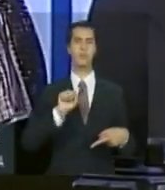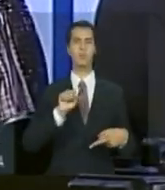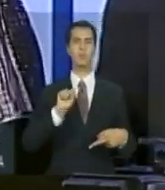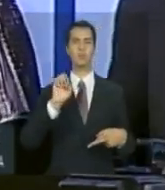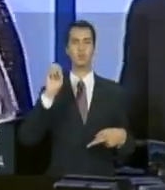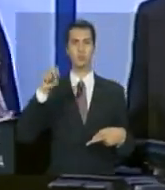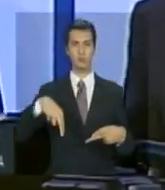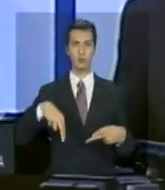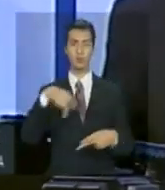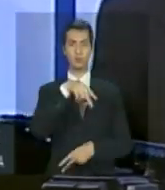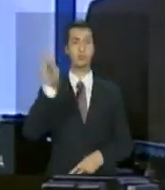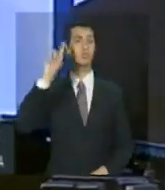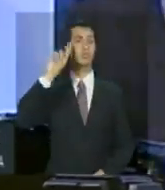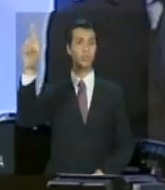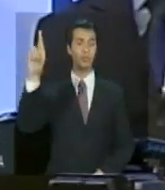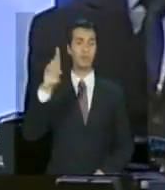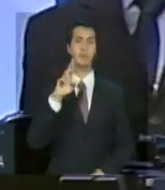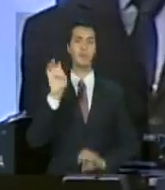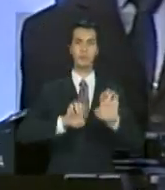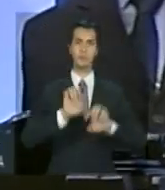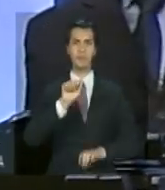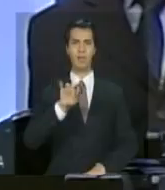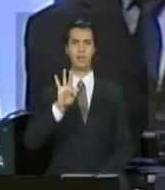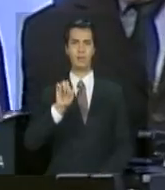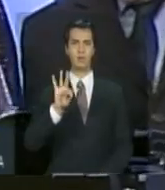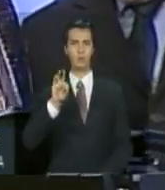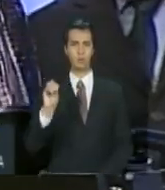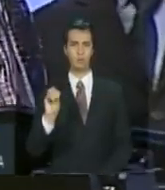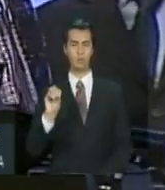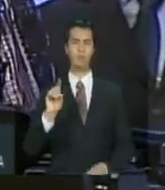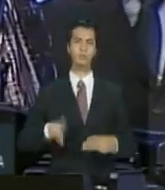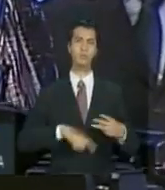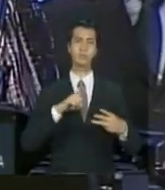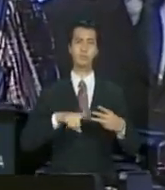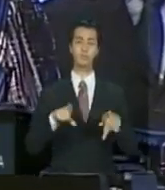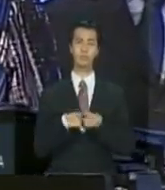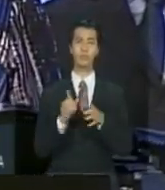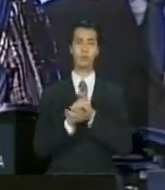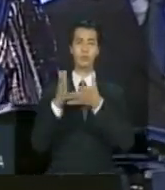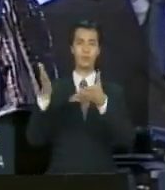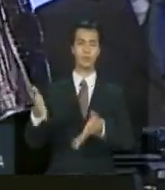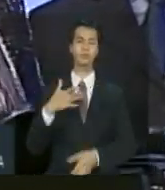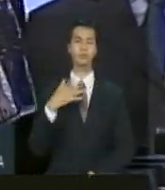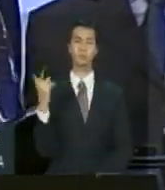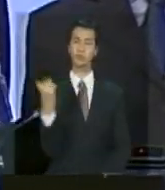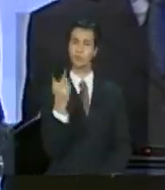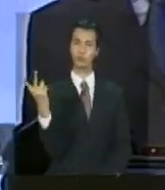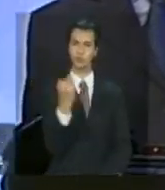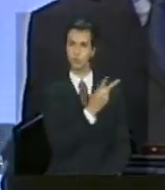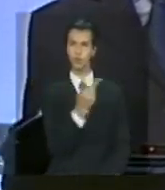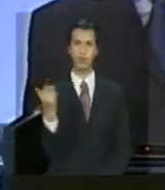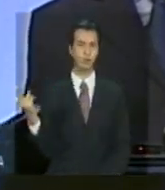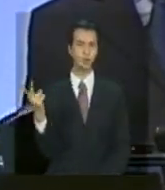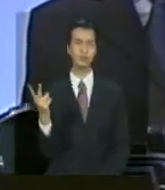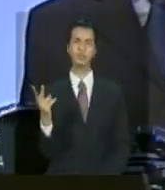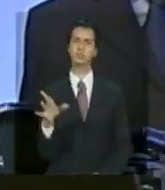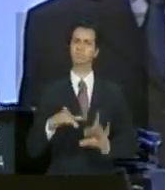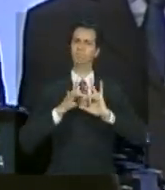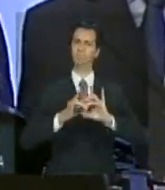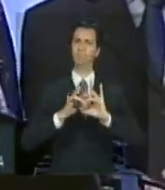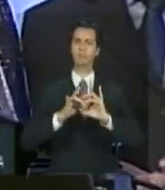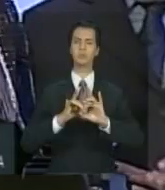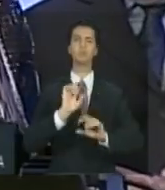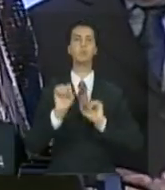Armbrust, diretor-geral da Atento. Queria cumprimentar meu querido, meus dois parceiros no Rio de